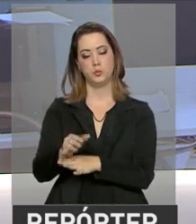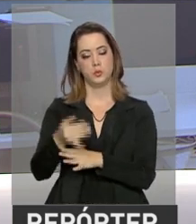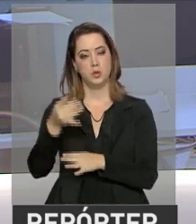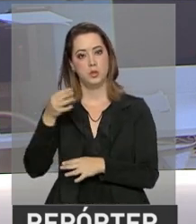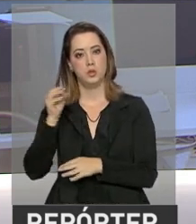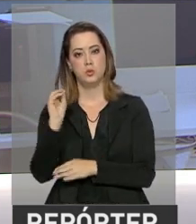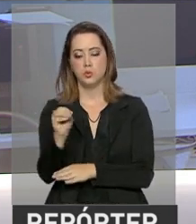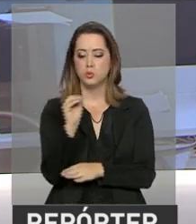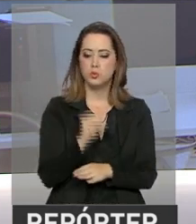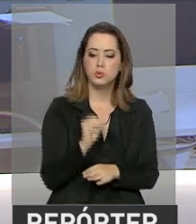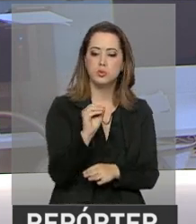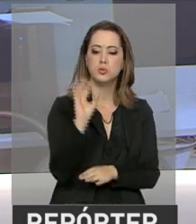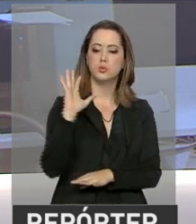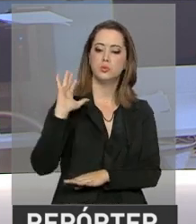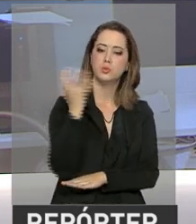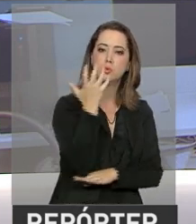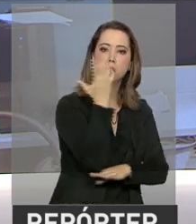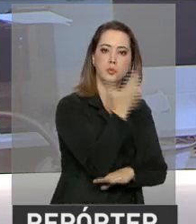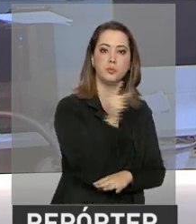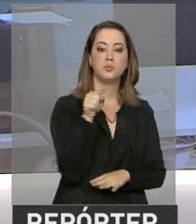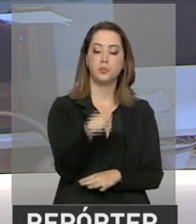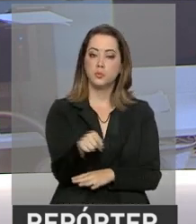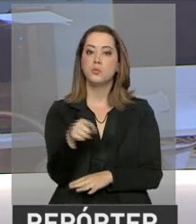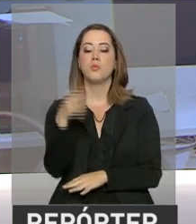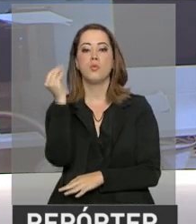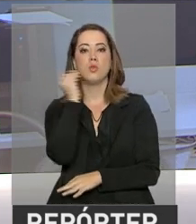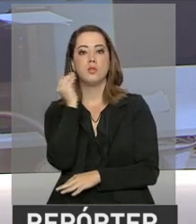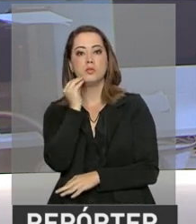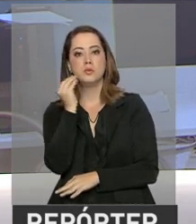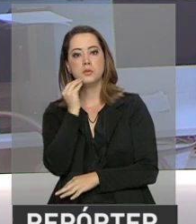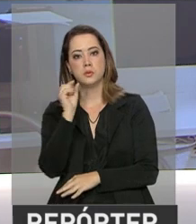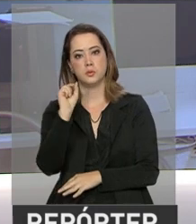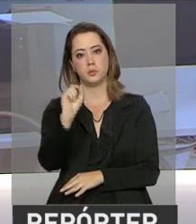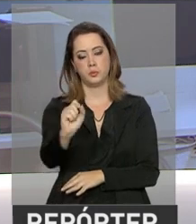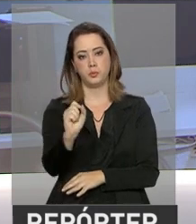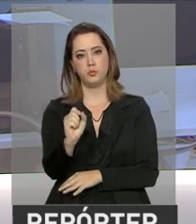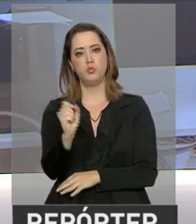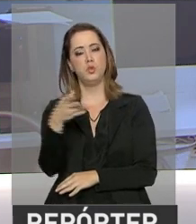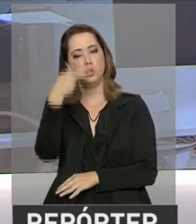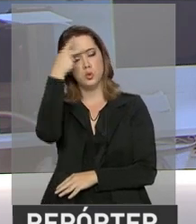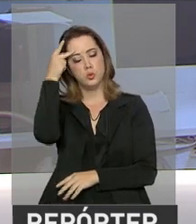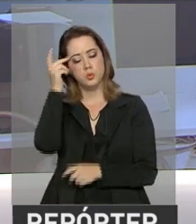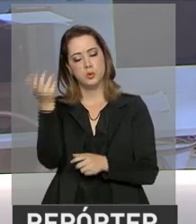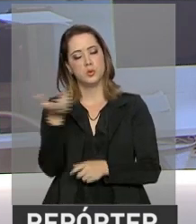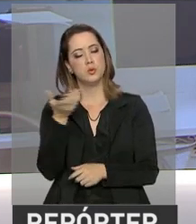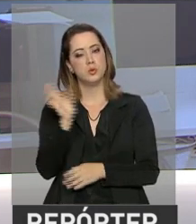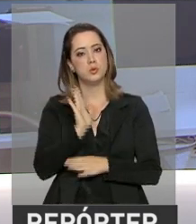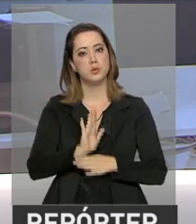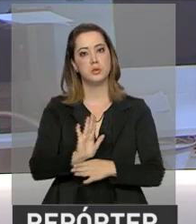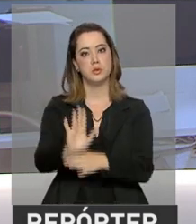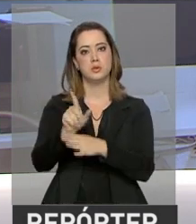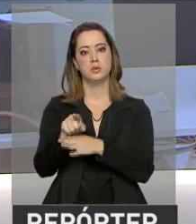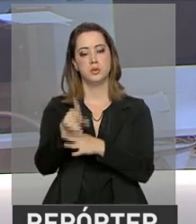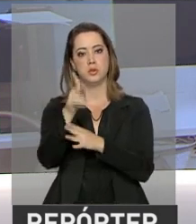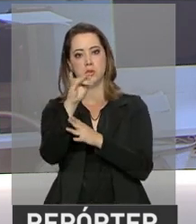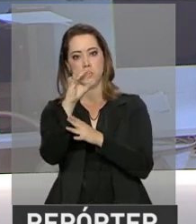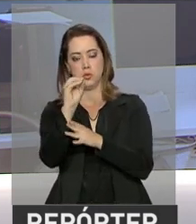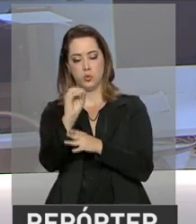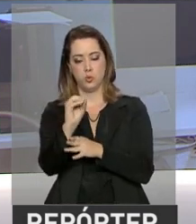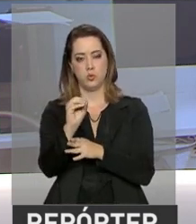em pesquisas Essas são algumas das experiências que o programa de voluntariado do Instituto Chico Mendes da biodiversidade